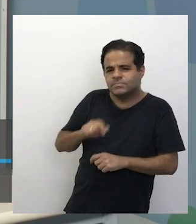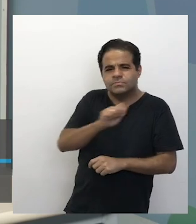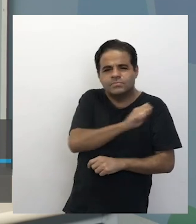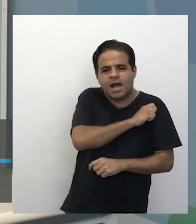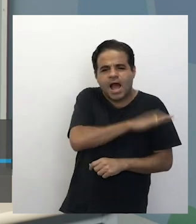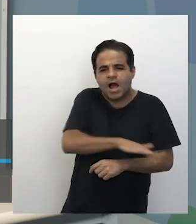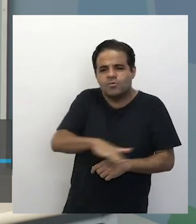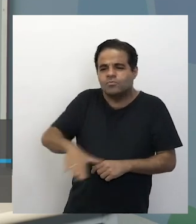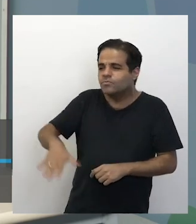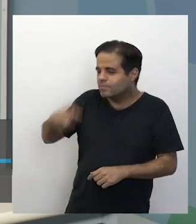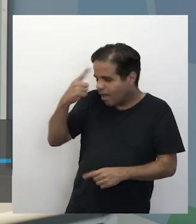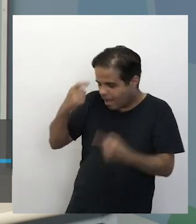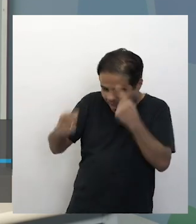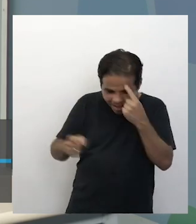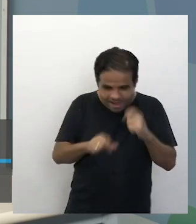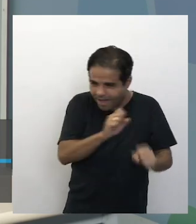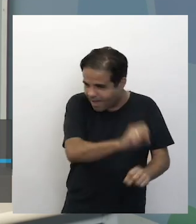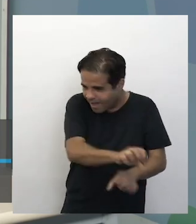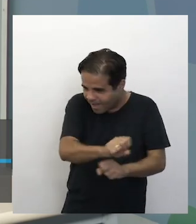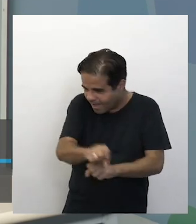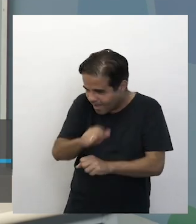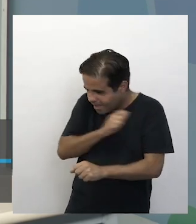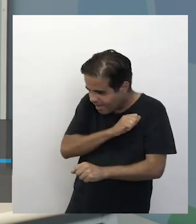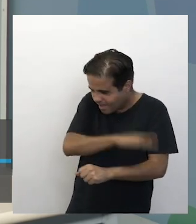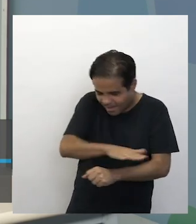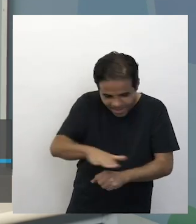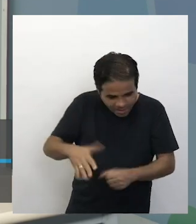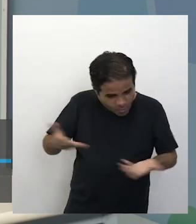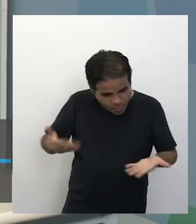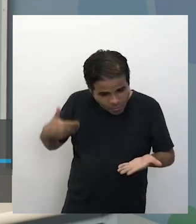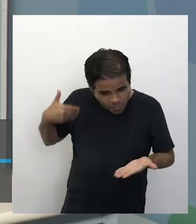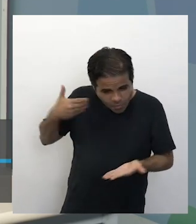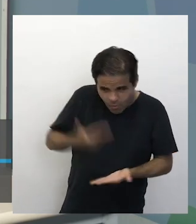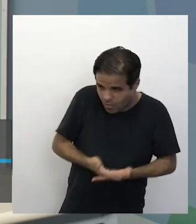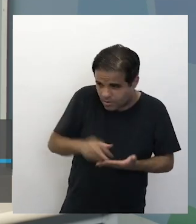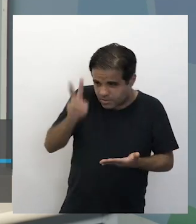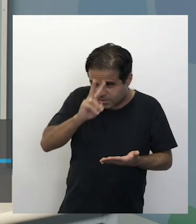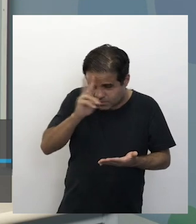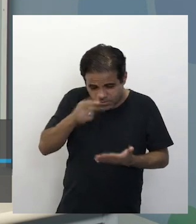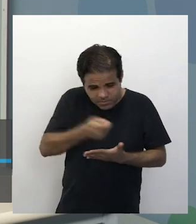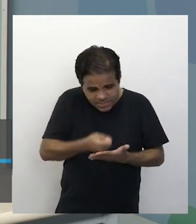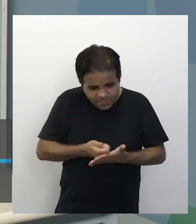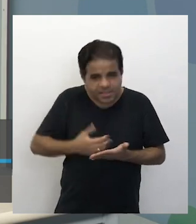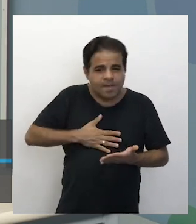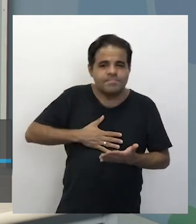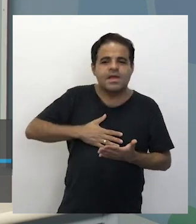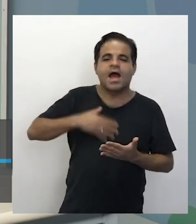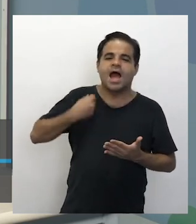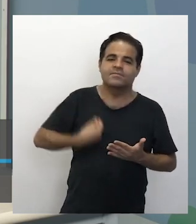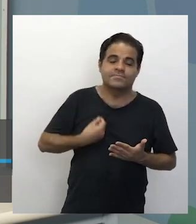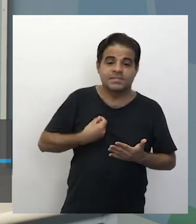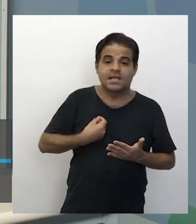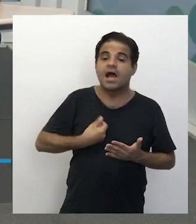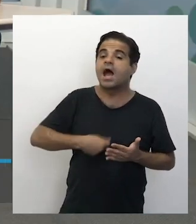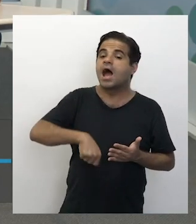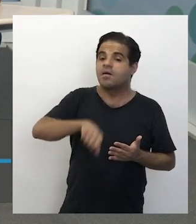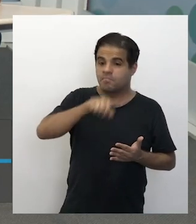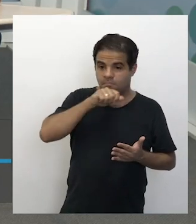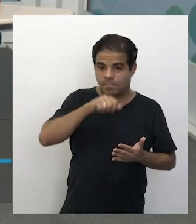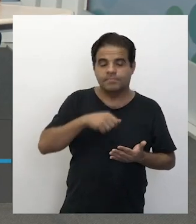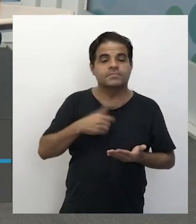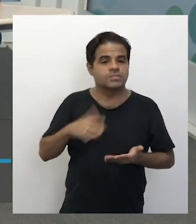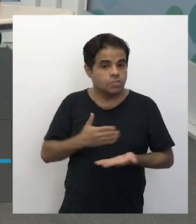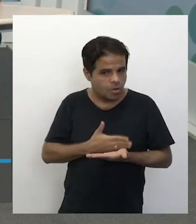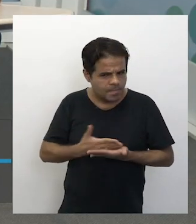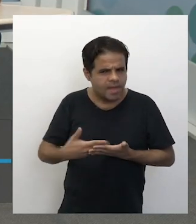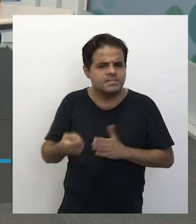imaginários, eu tinha o meu momento de aula, e olha hoje a história que eu escrevi na minha vida. Então, a minha mãe começa a escrever a nossa história na